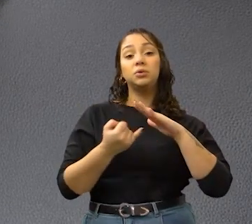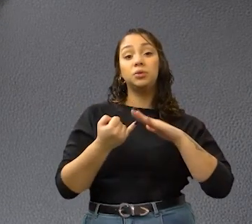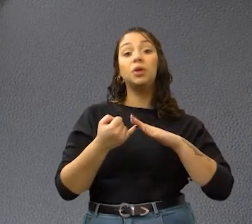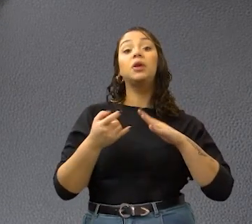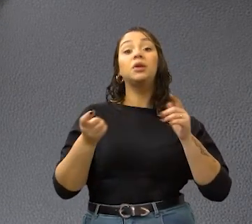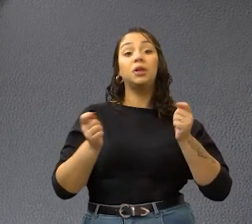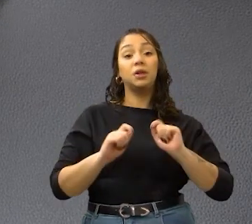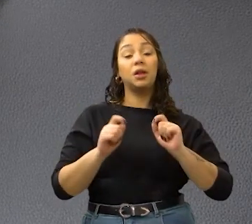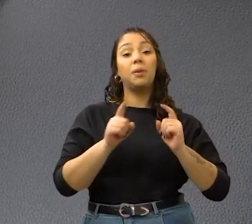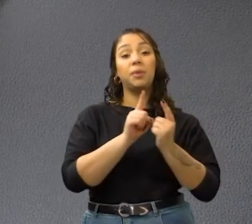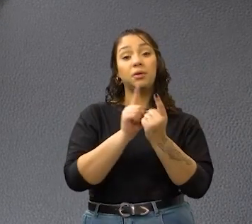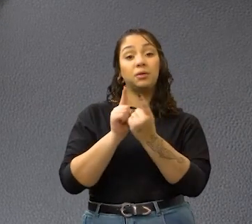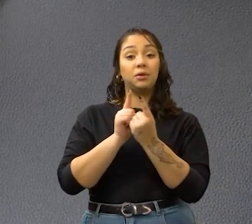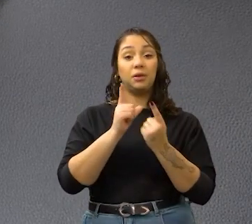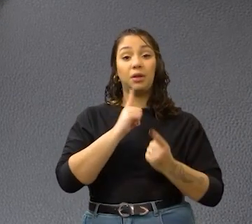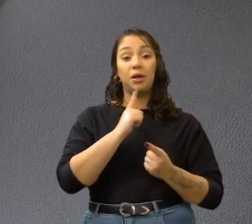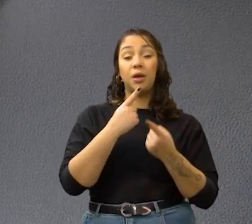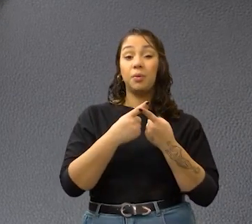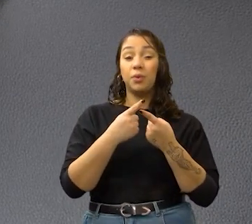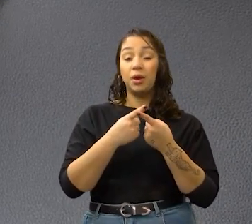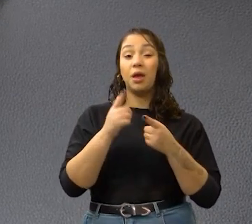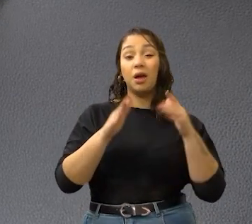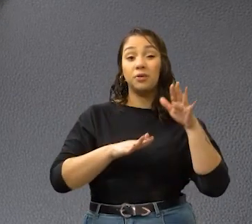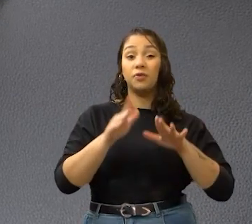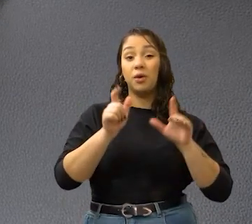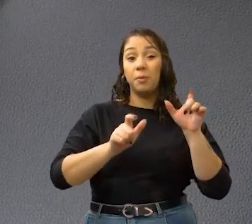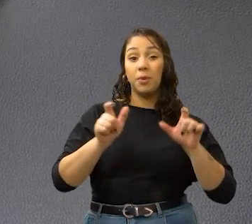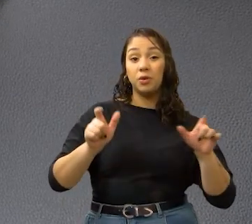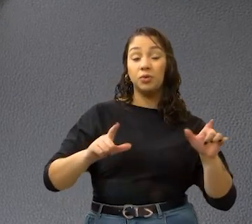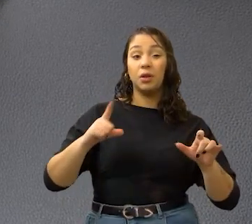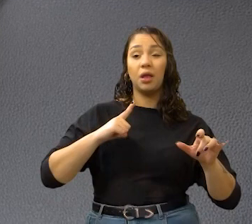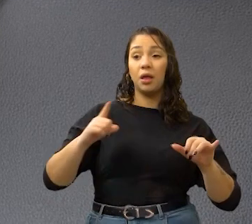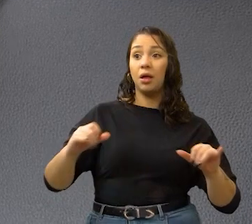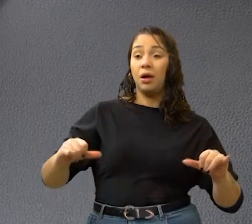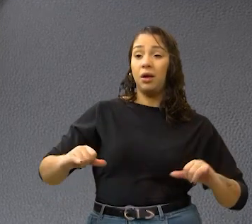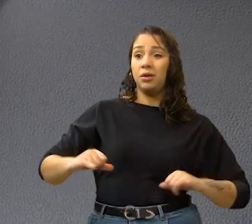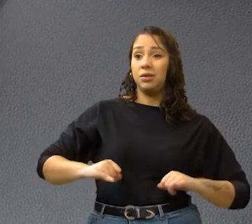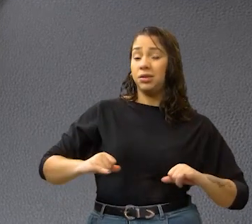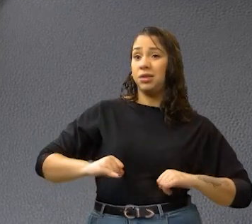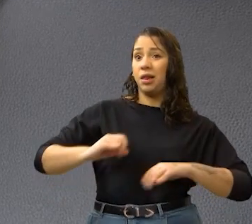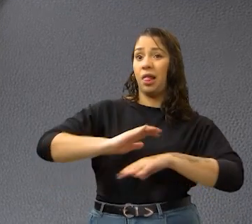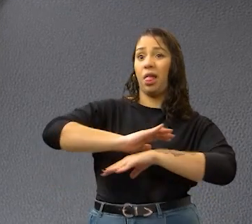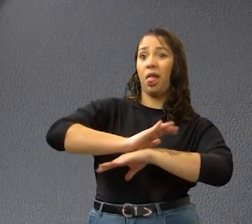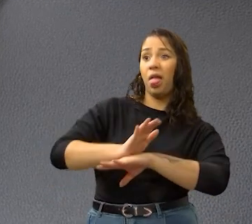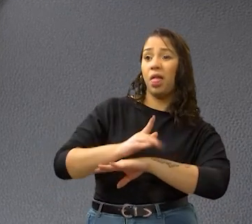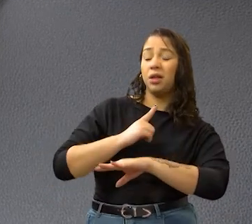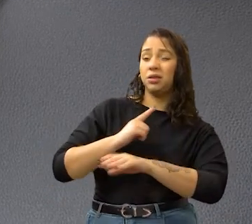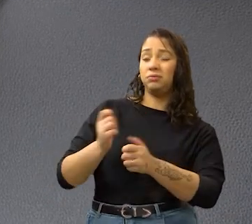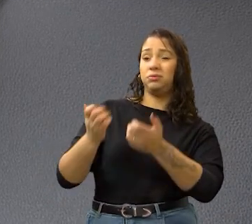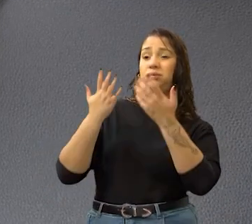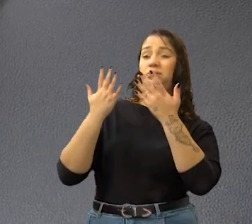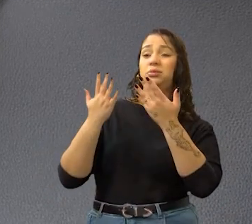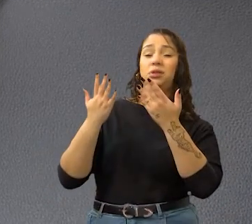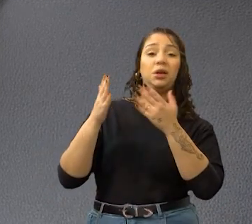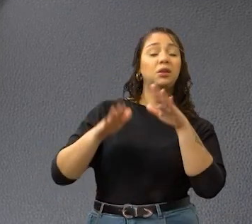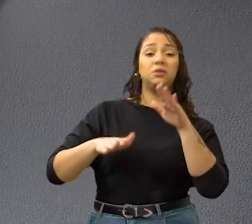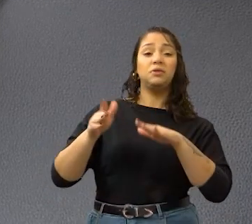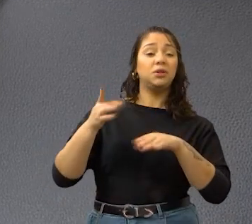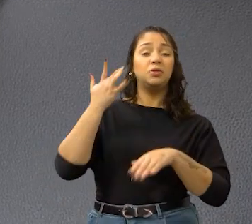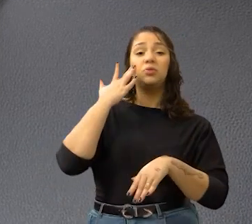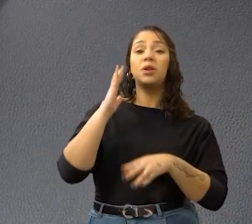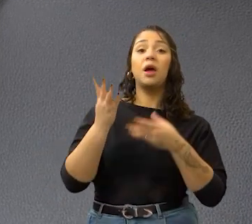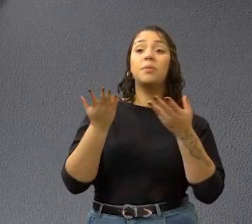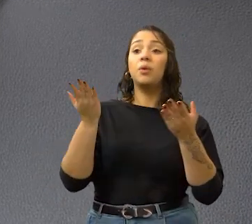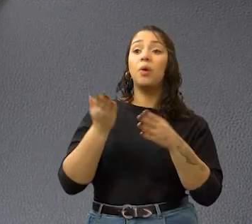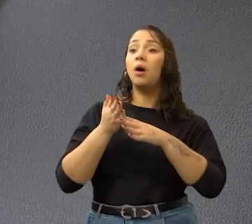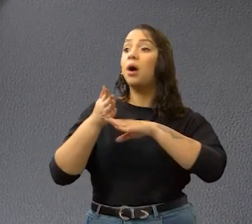órgãos municipais que podem fazer atendimento. Porque muita gente que acaba ali sofrendo com racismo, muitas vezes